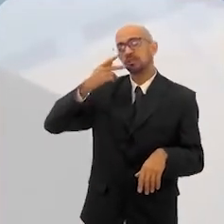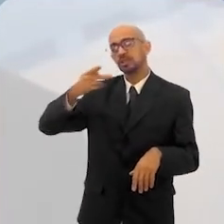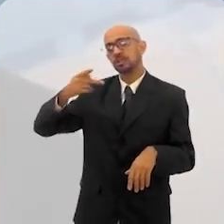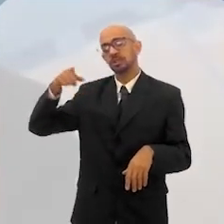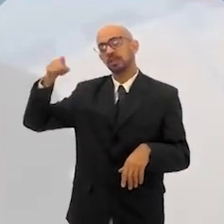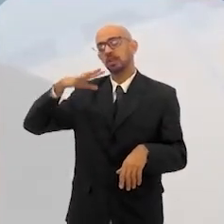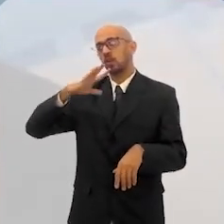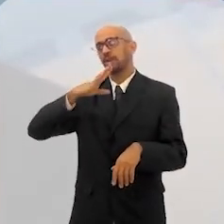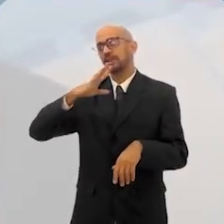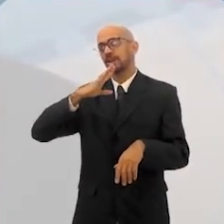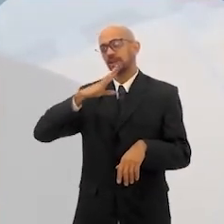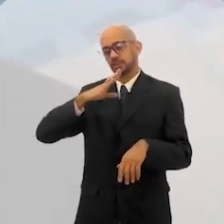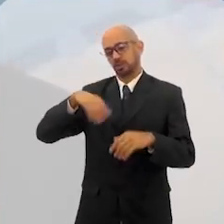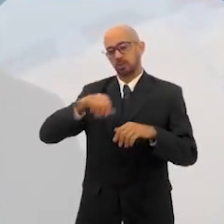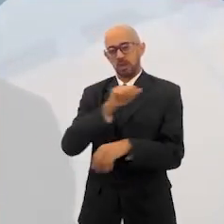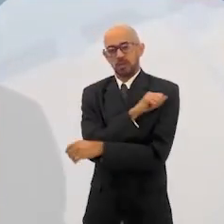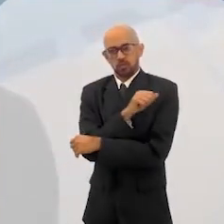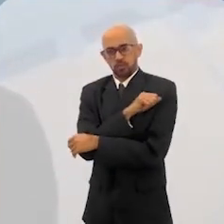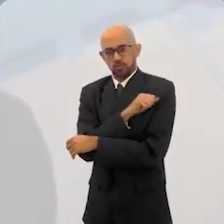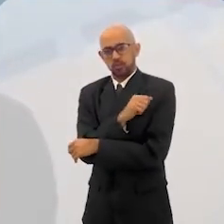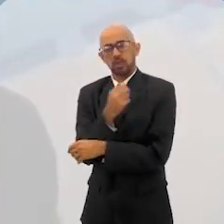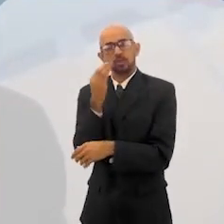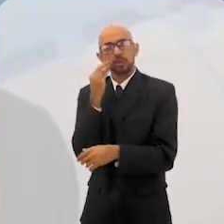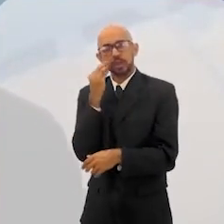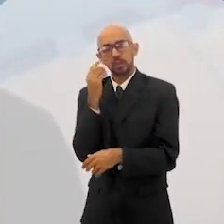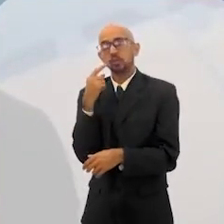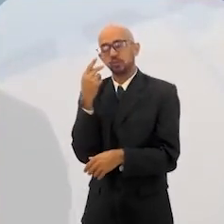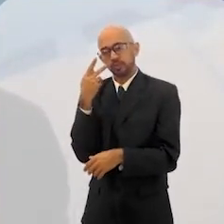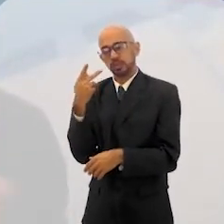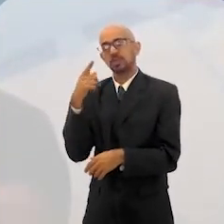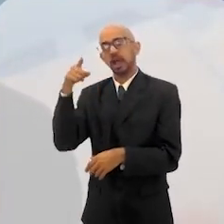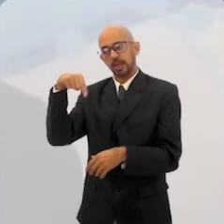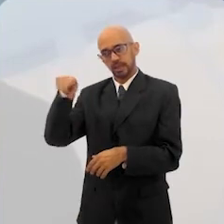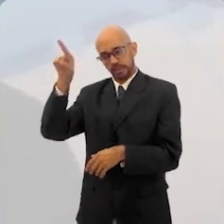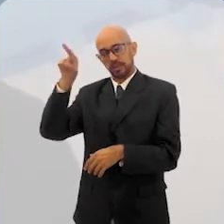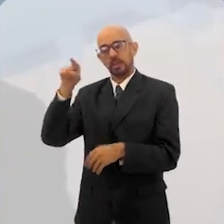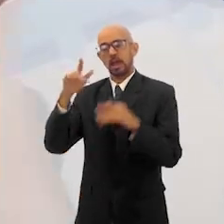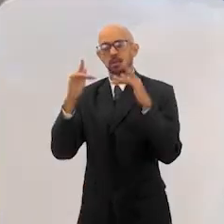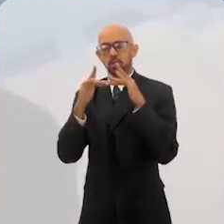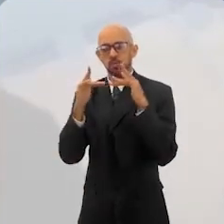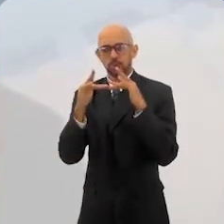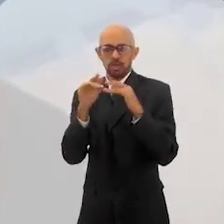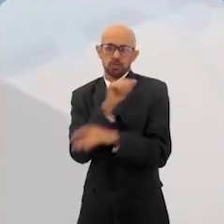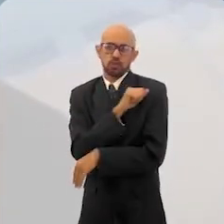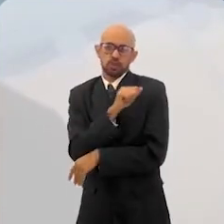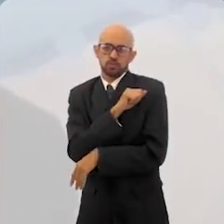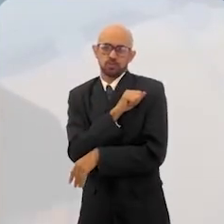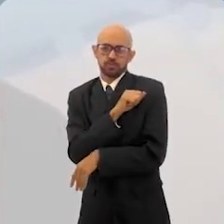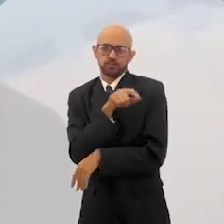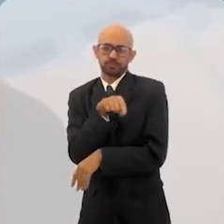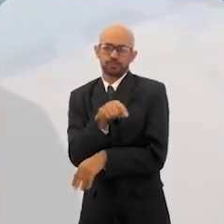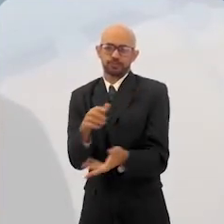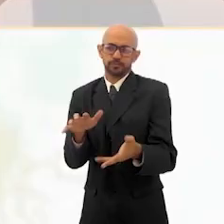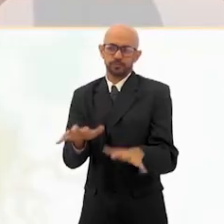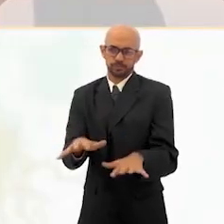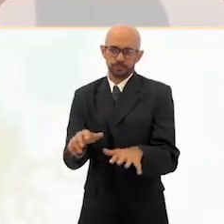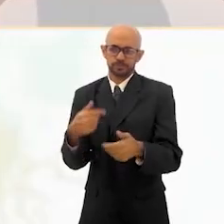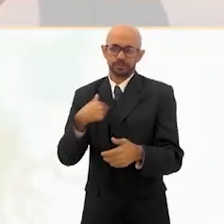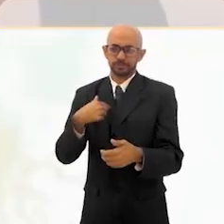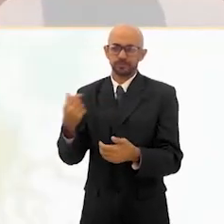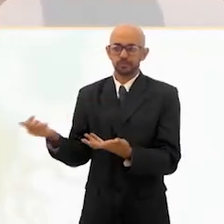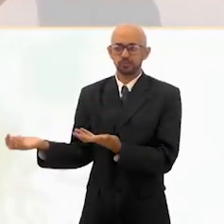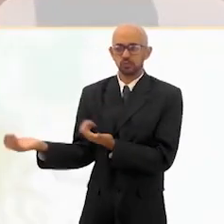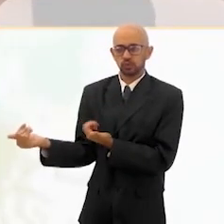eu tento fazer esse movimento de estar mais presente. E isso, e essa, né, juventude, que eu nem sei se eu tenho tanta